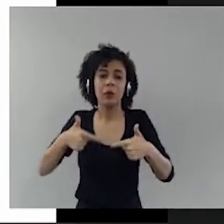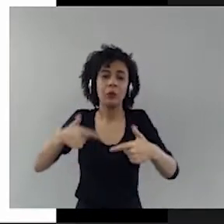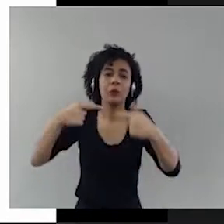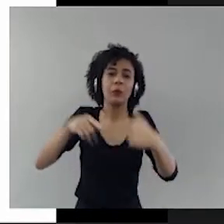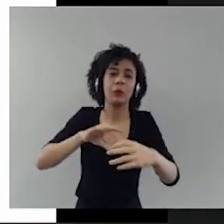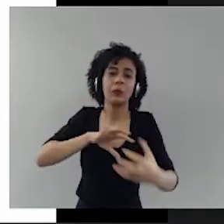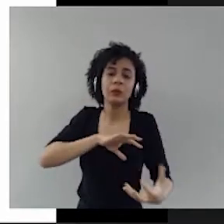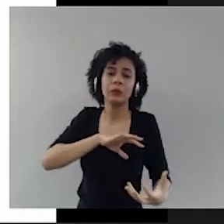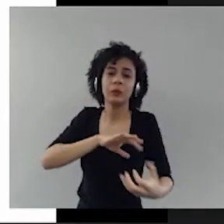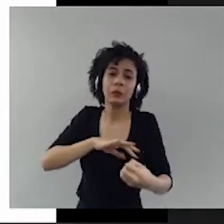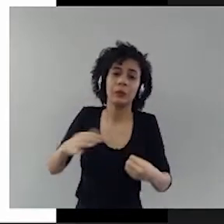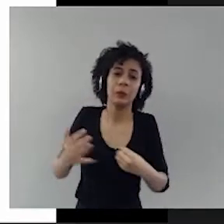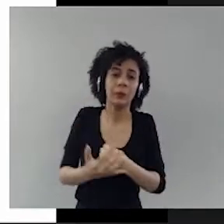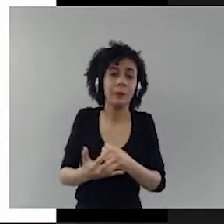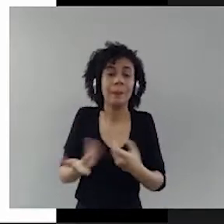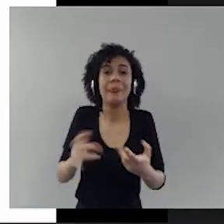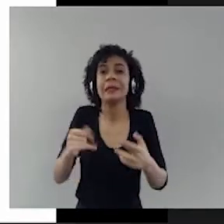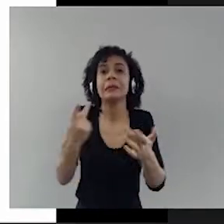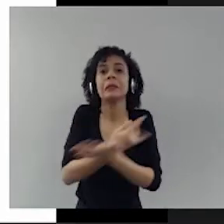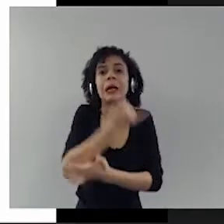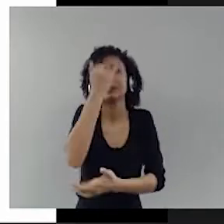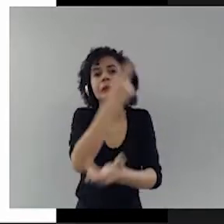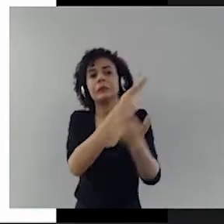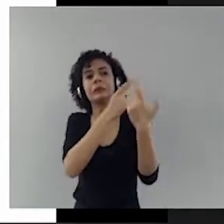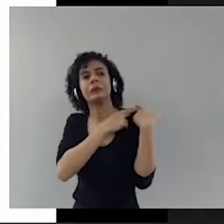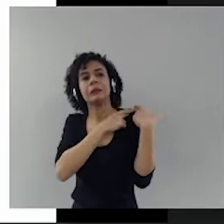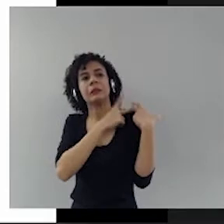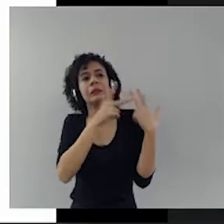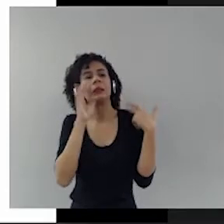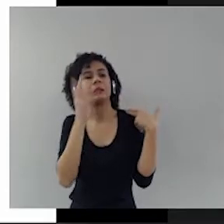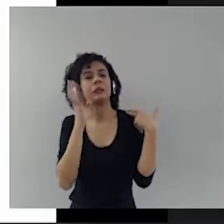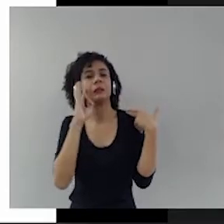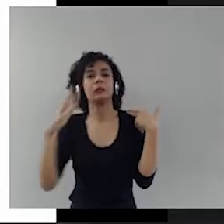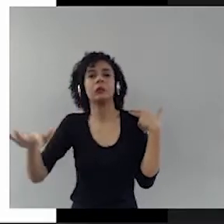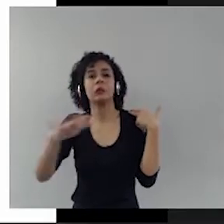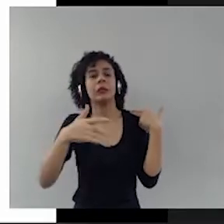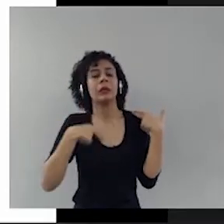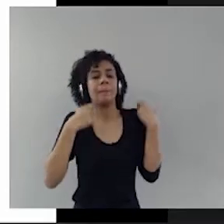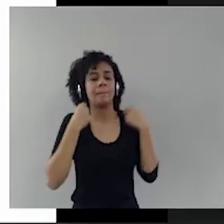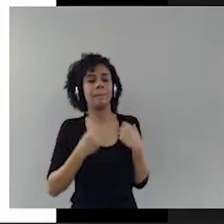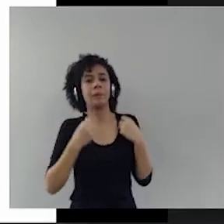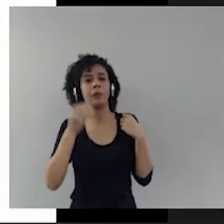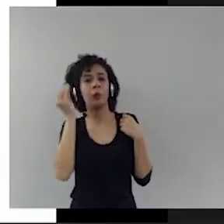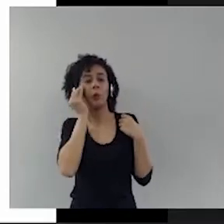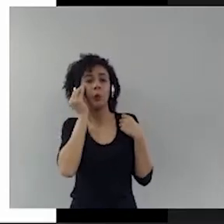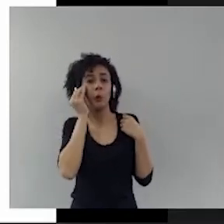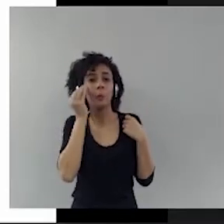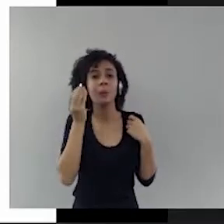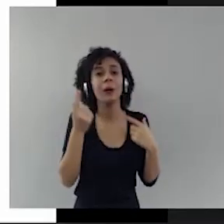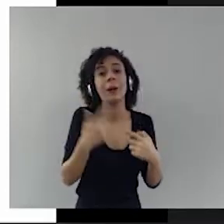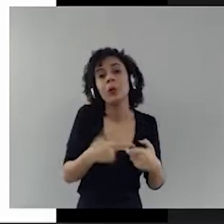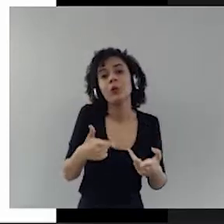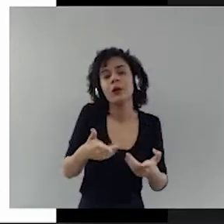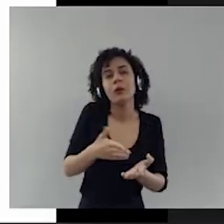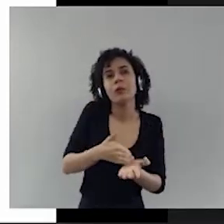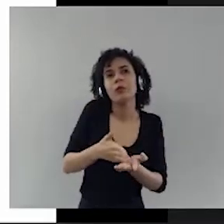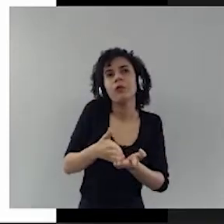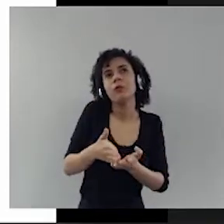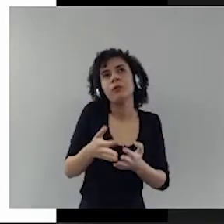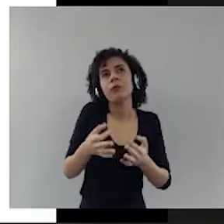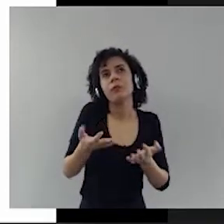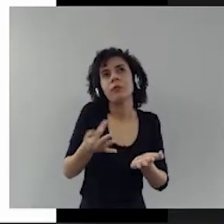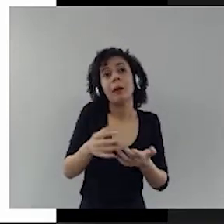combate academia e serem responsabilizados é por conta dessas decisões que porventura não compra alguma formalidade legal